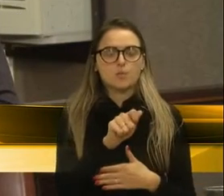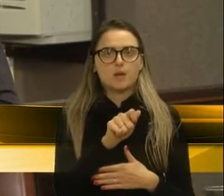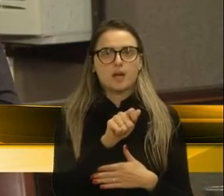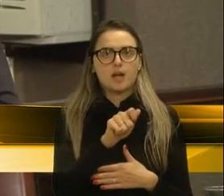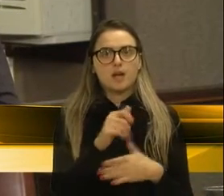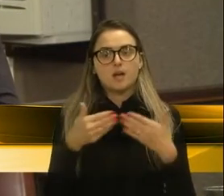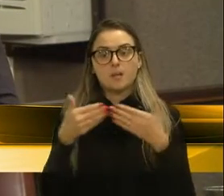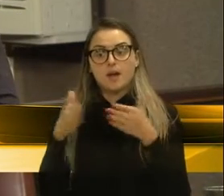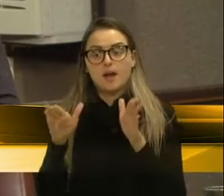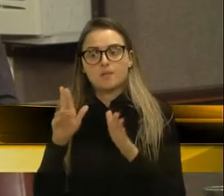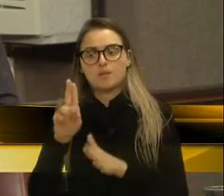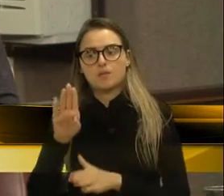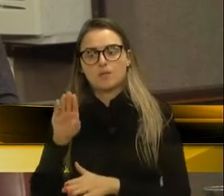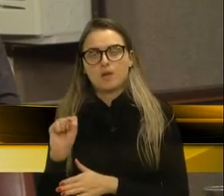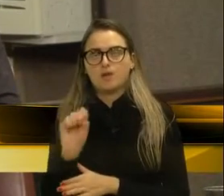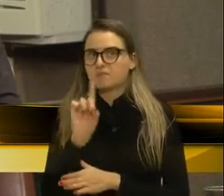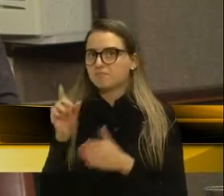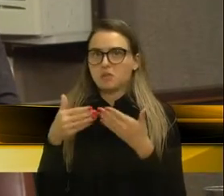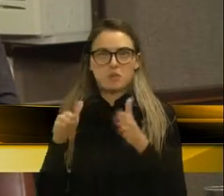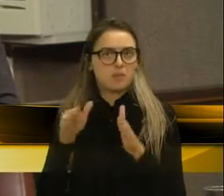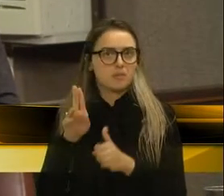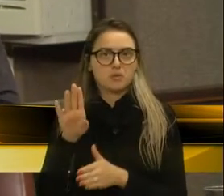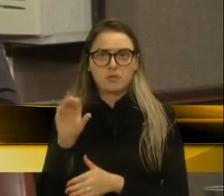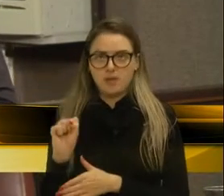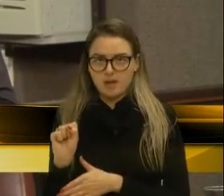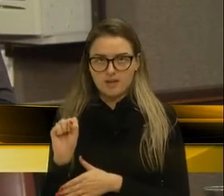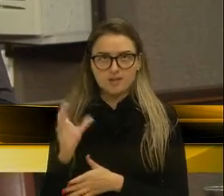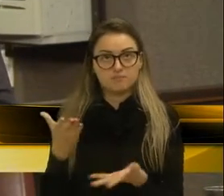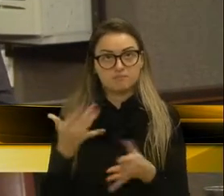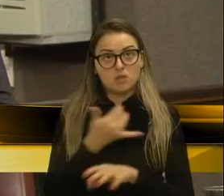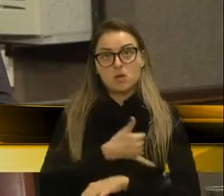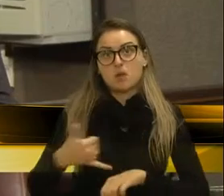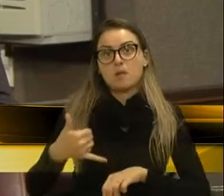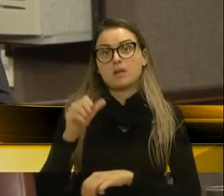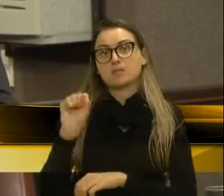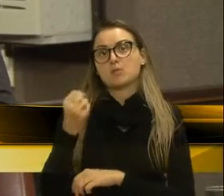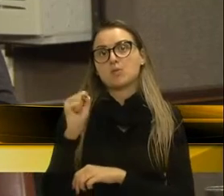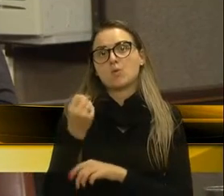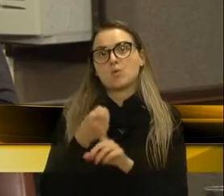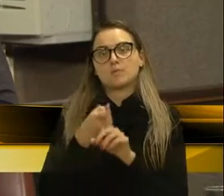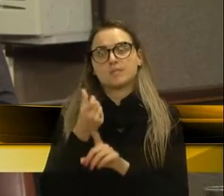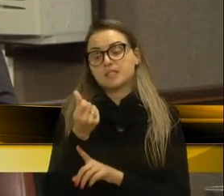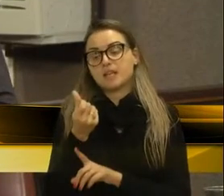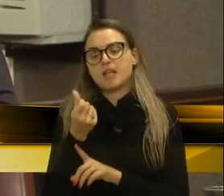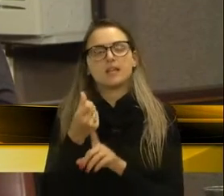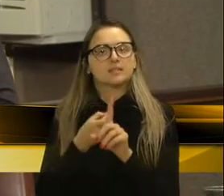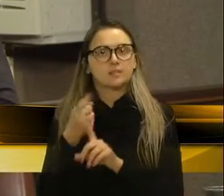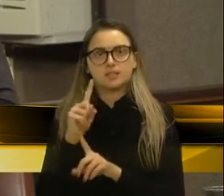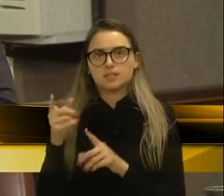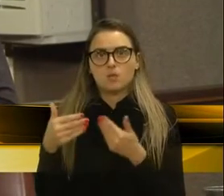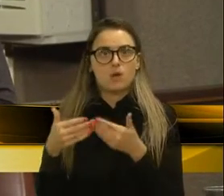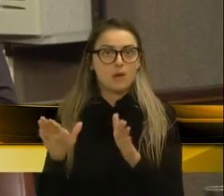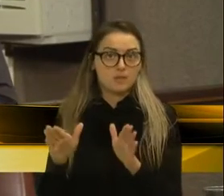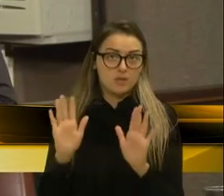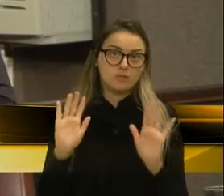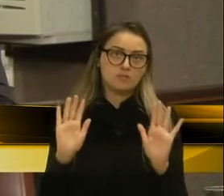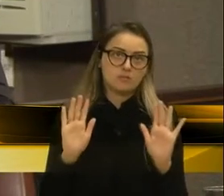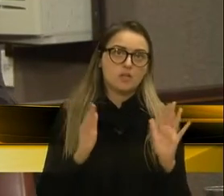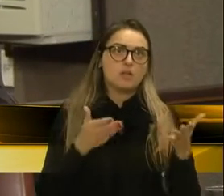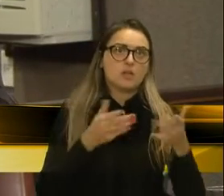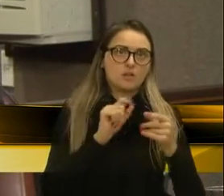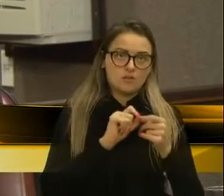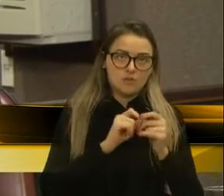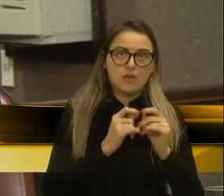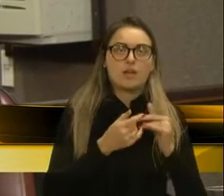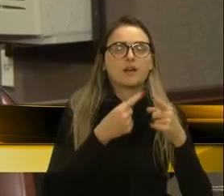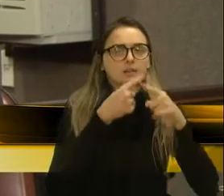abrir as UBS que estavam fechadas, não abriram, né? Passou ali 8 meses, 6 meses e não abriram. É, foi feita a licitação,